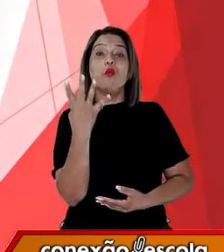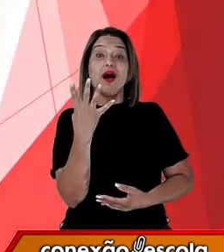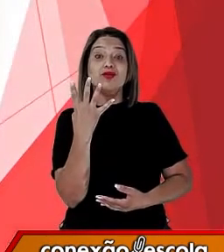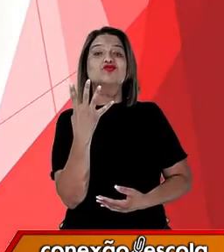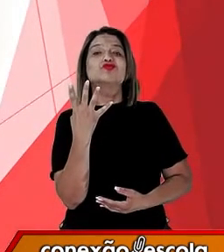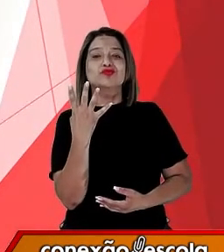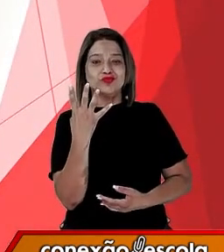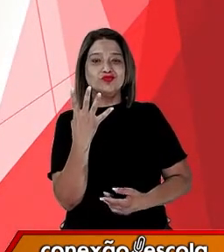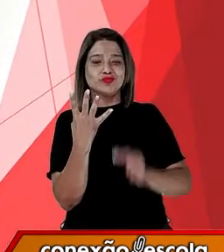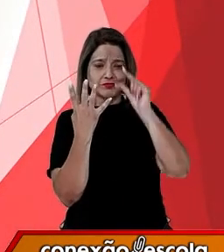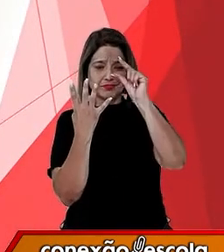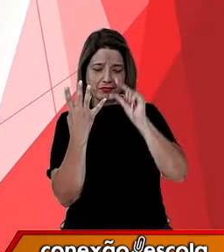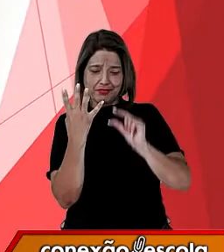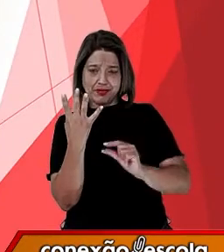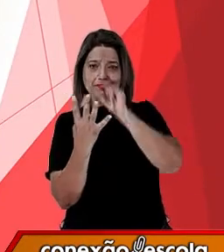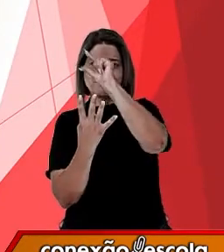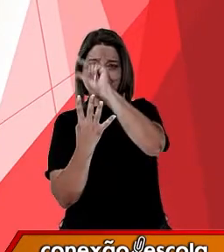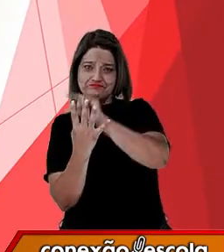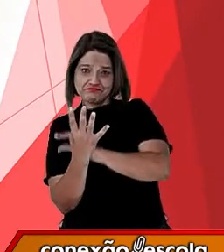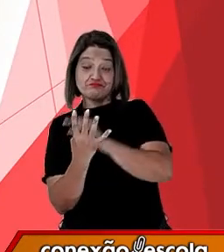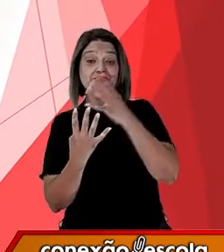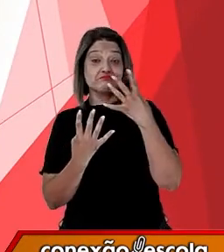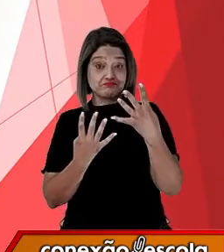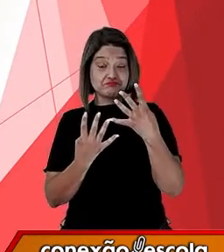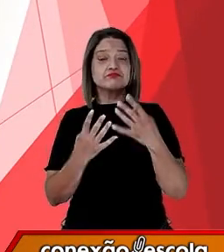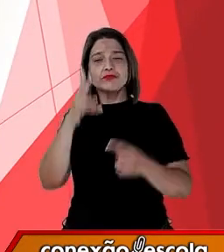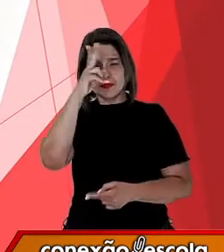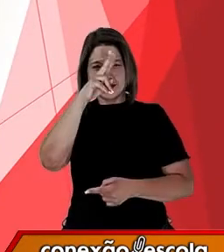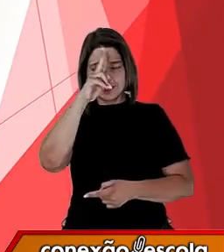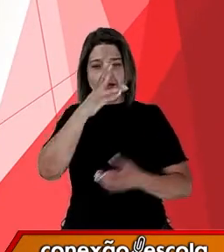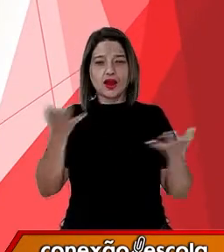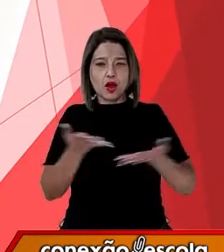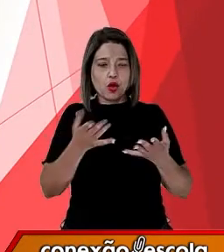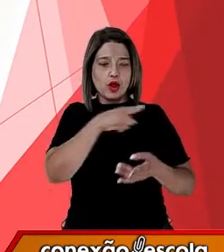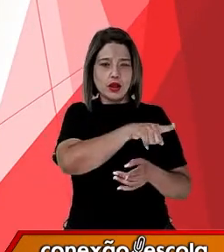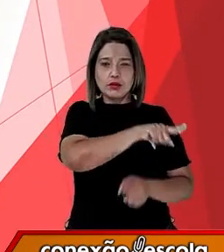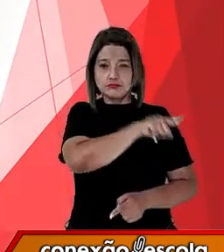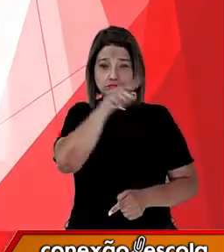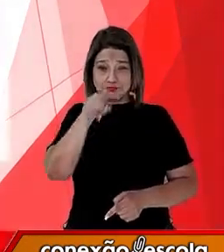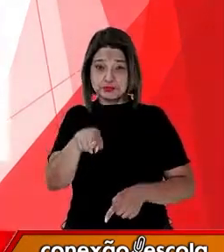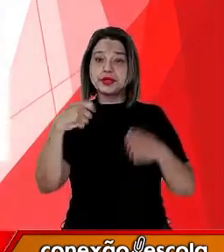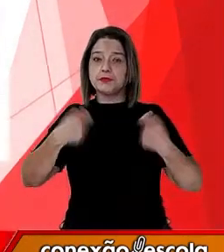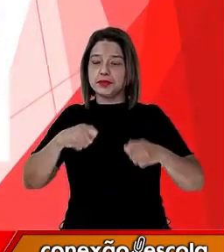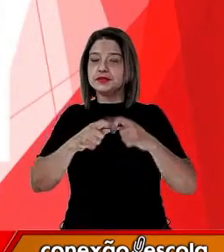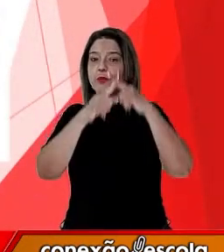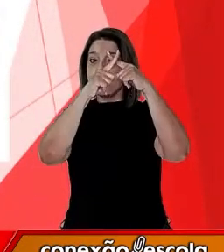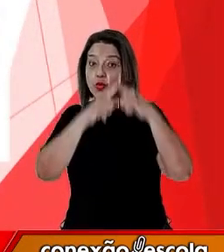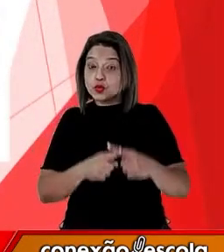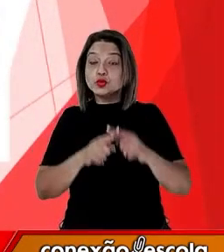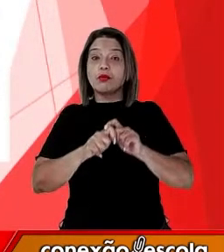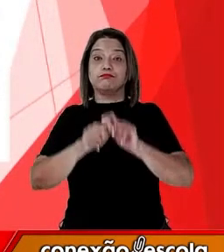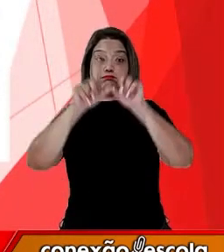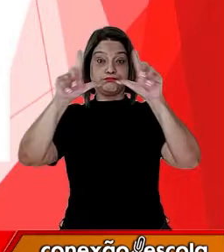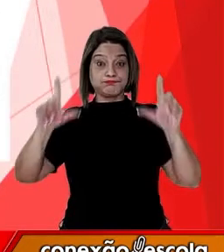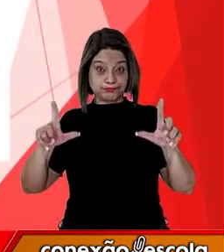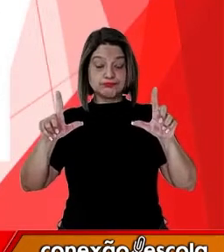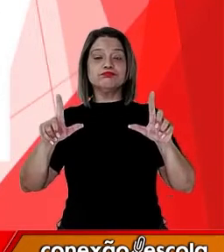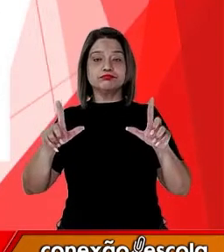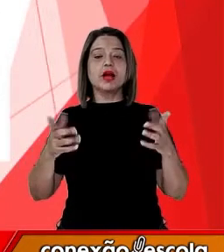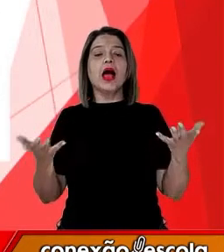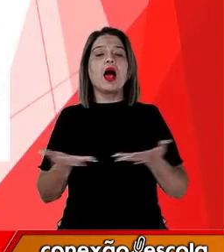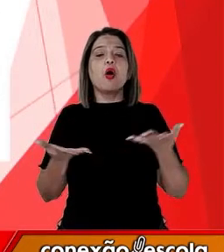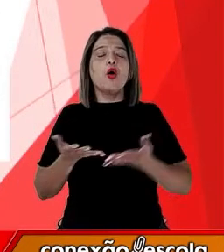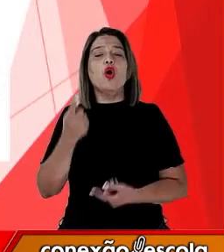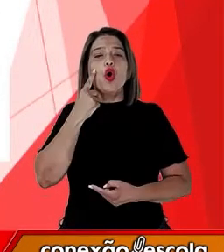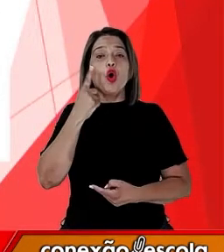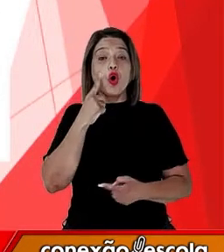multiplicar ou dividir os comprimentos da imagem, da figura? Nesse caso dessa segunda figura, o comprimento